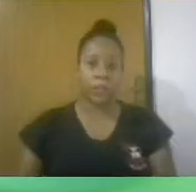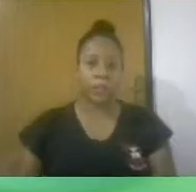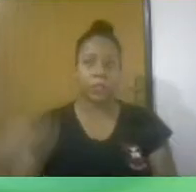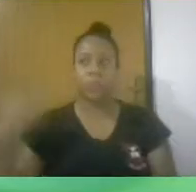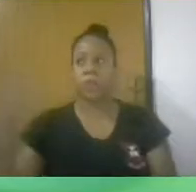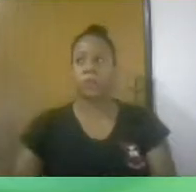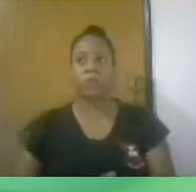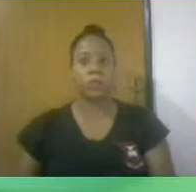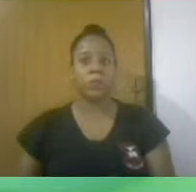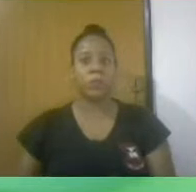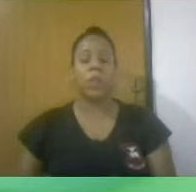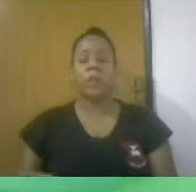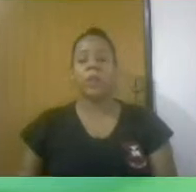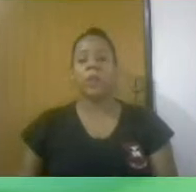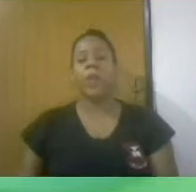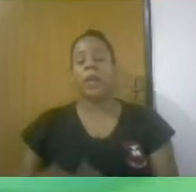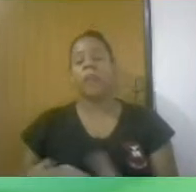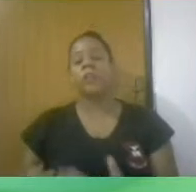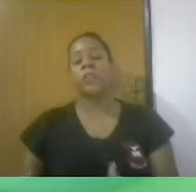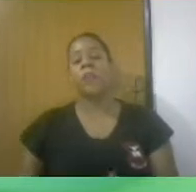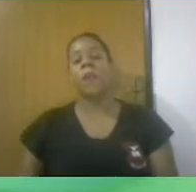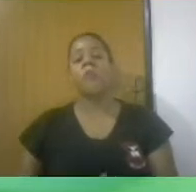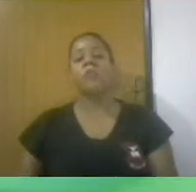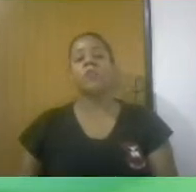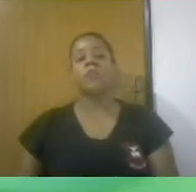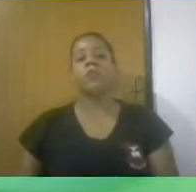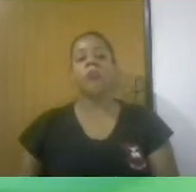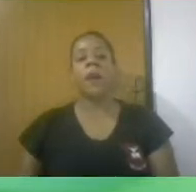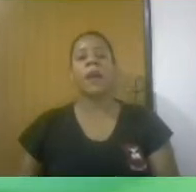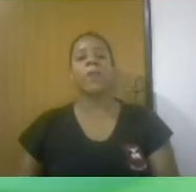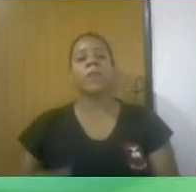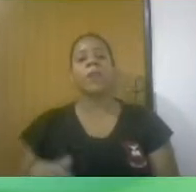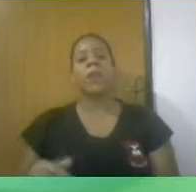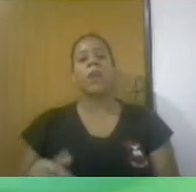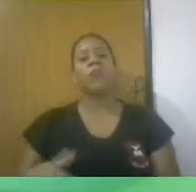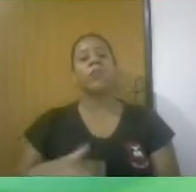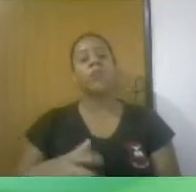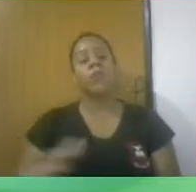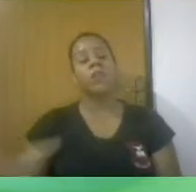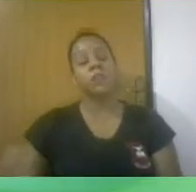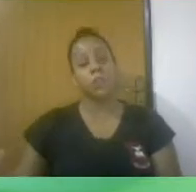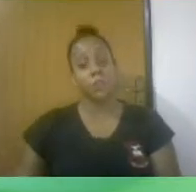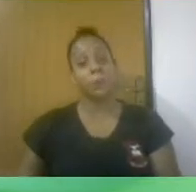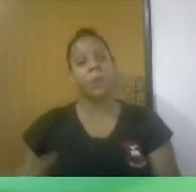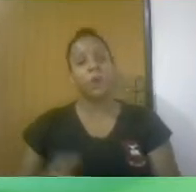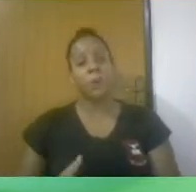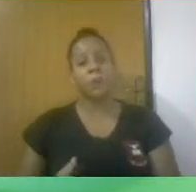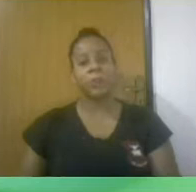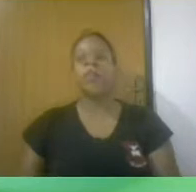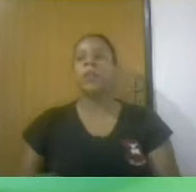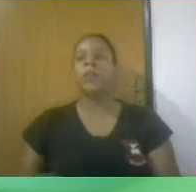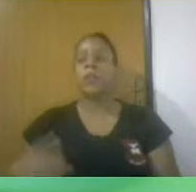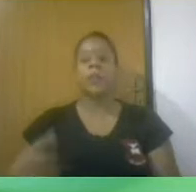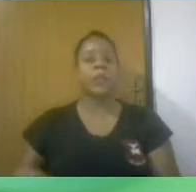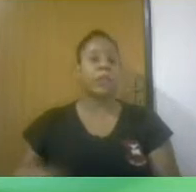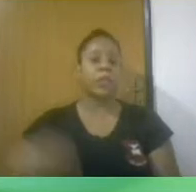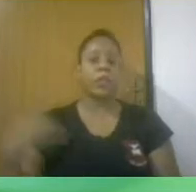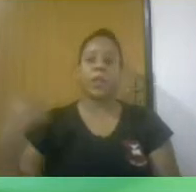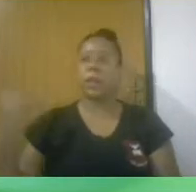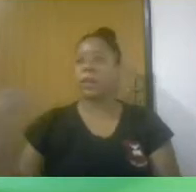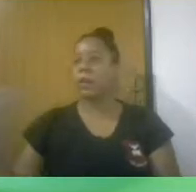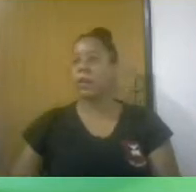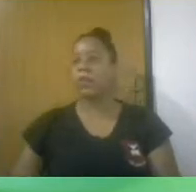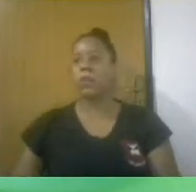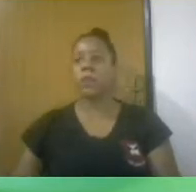gente acredita, Deus, Jesus. Não, eles tinham o hábito de cultuar os deuses próprios, né, deles,